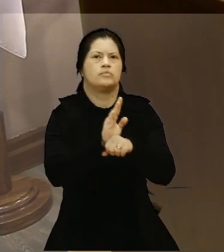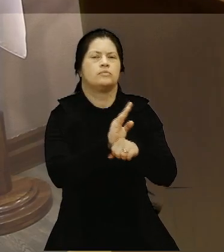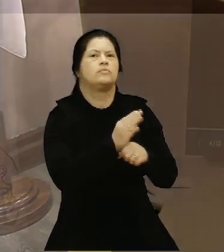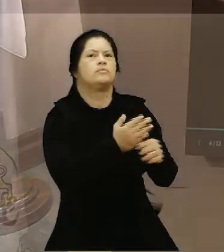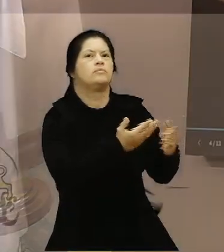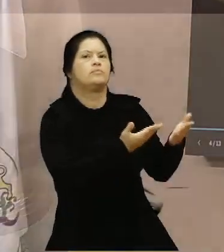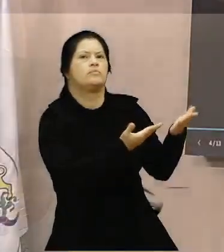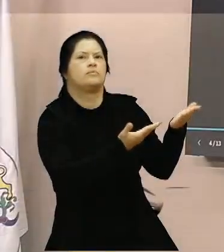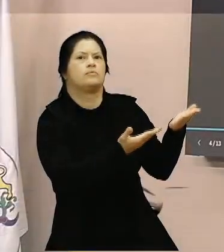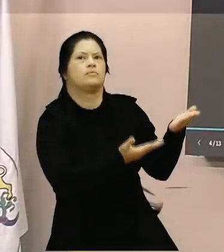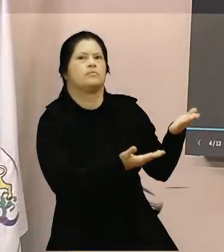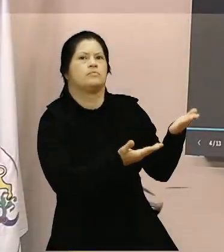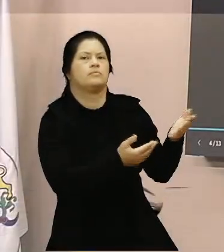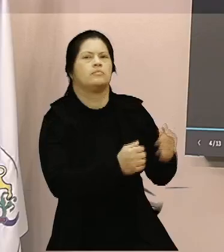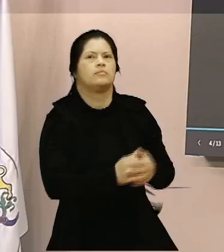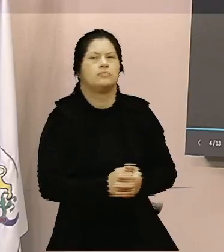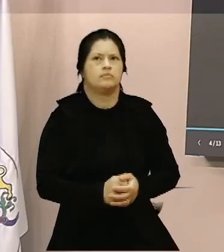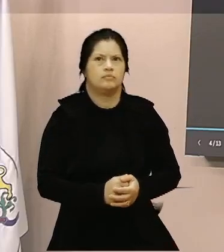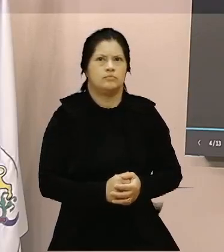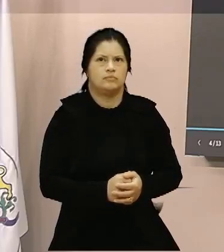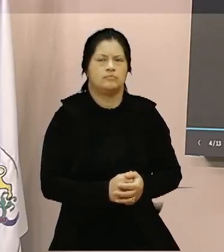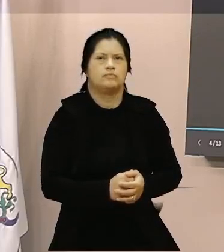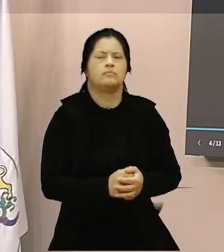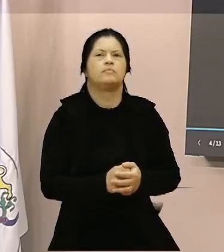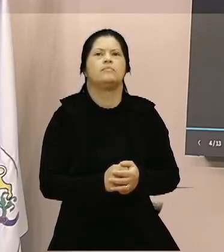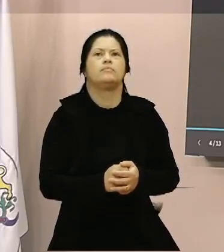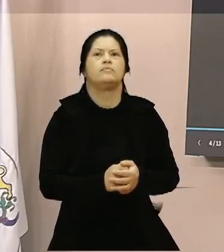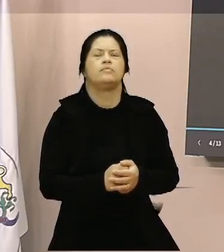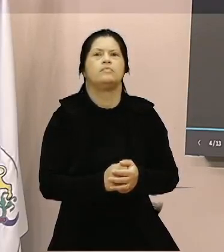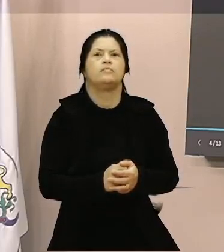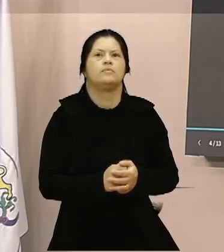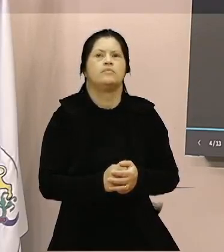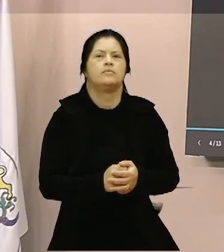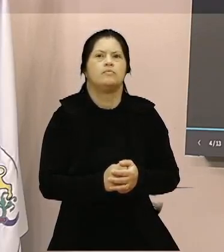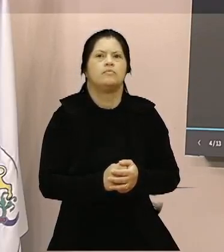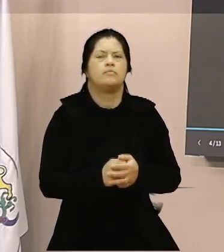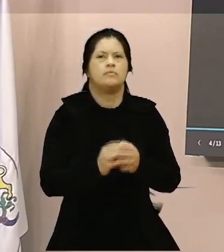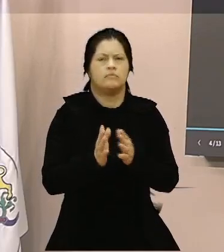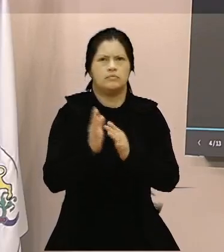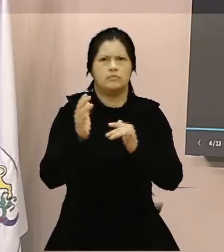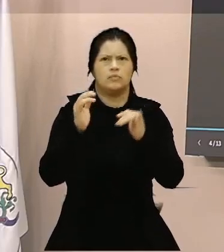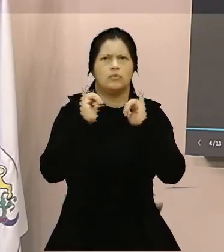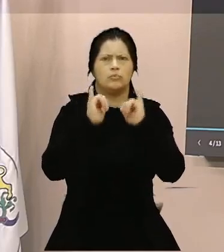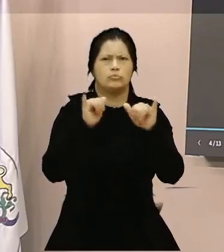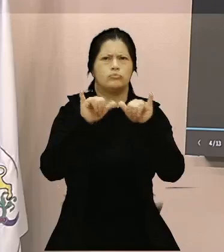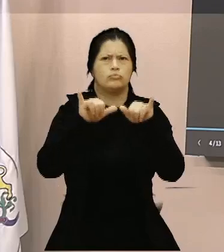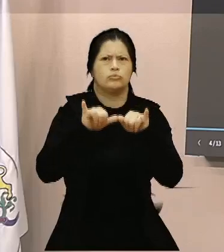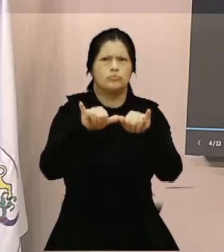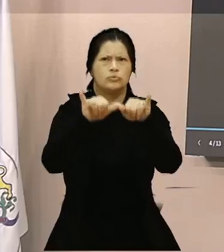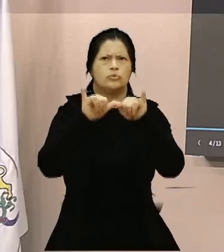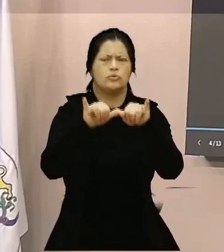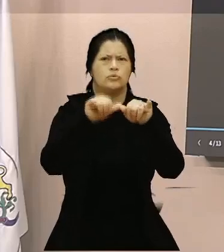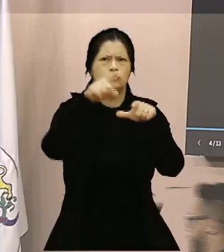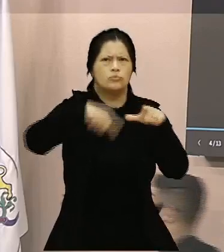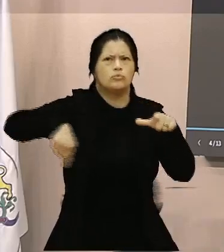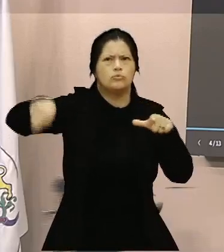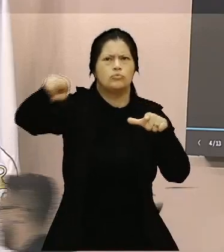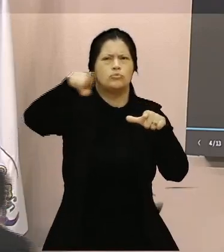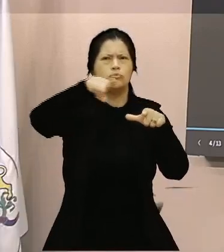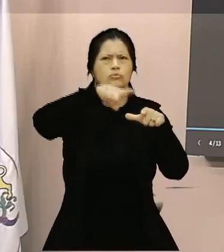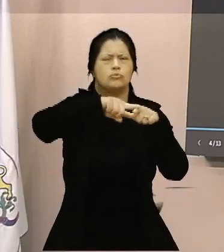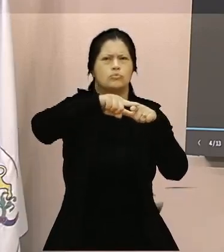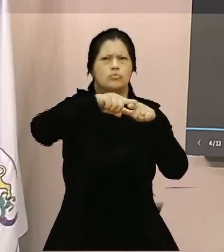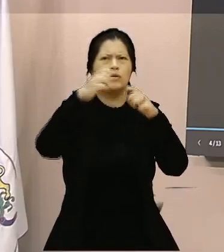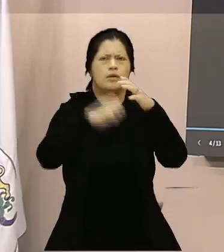bairro Jardim das Hortênsias, aí tem o mercado Hortênsias, e essa rotatória que fica bem em frente à empresa mundial